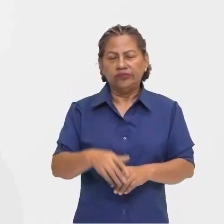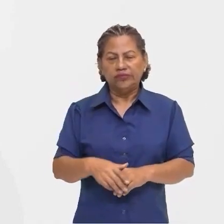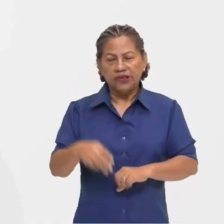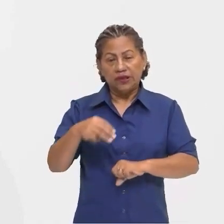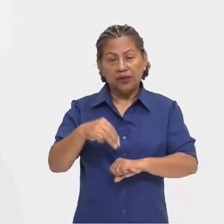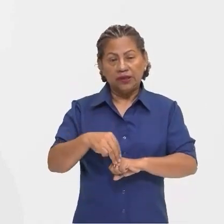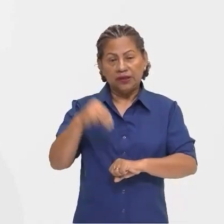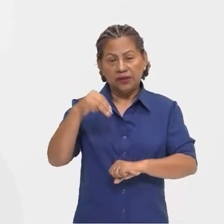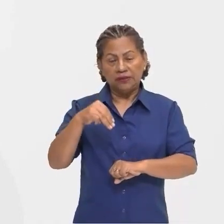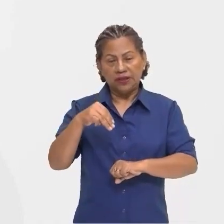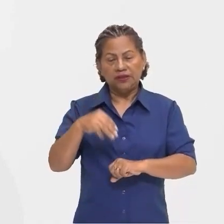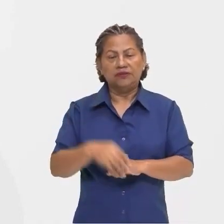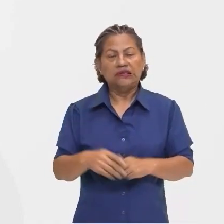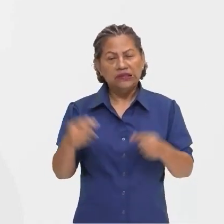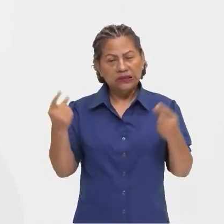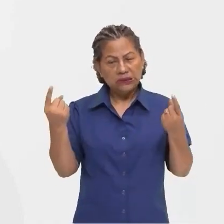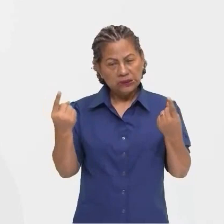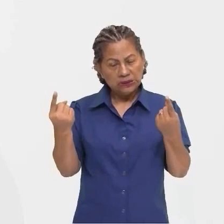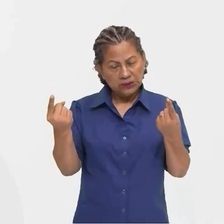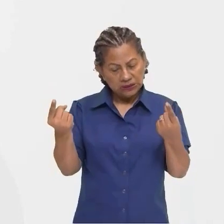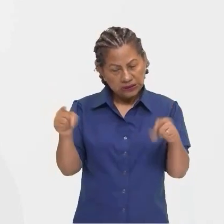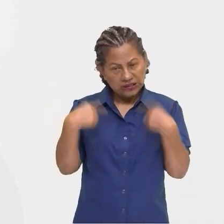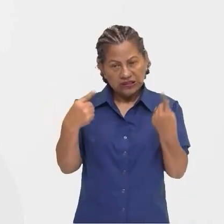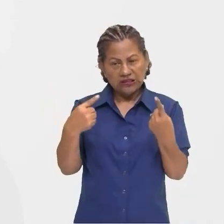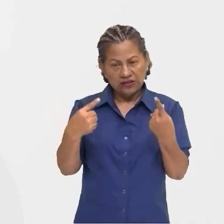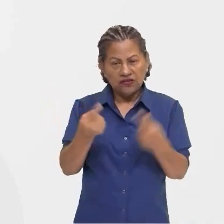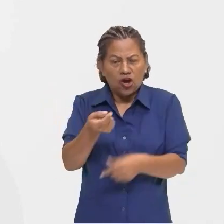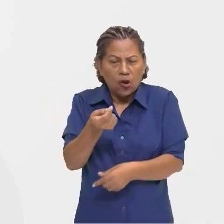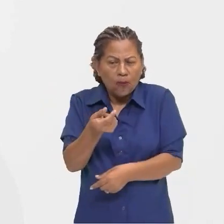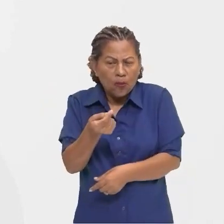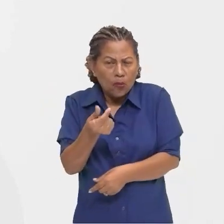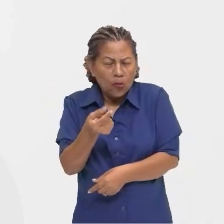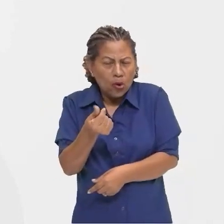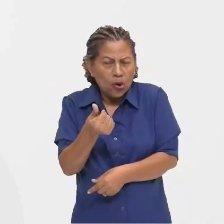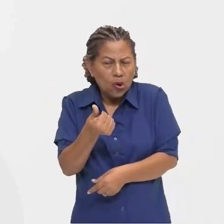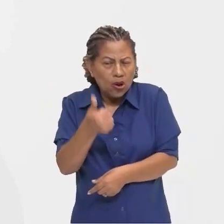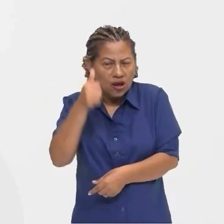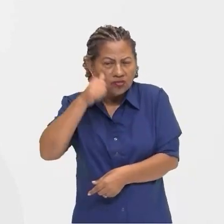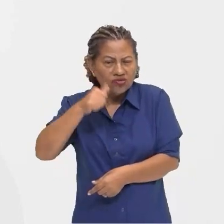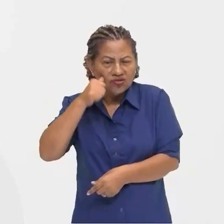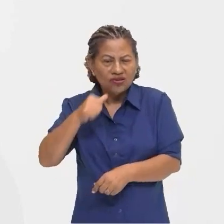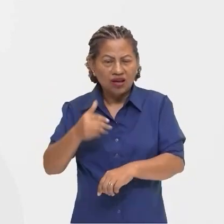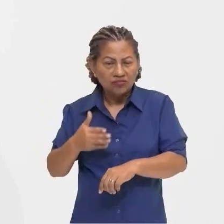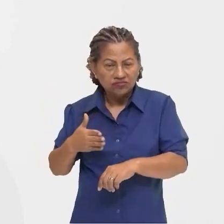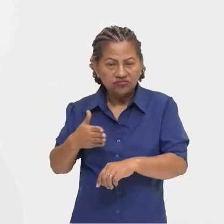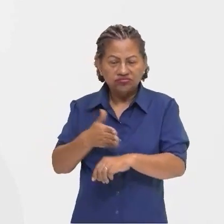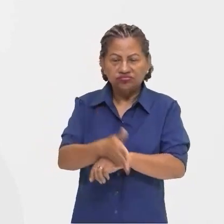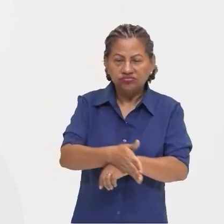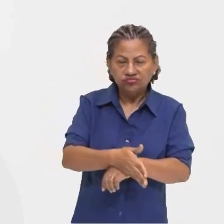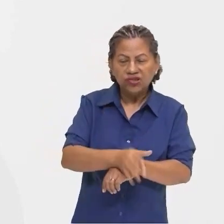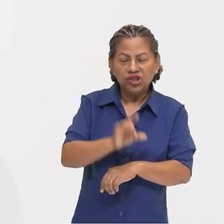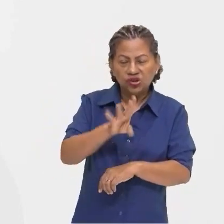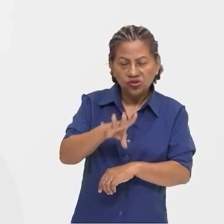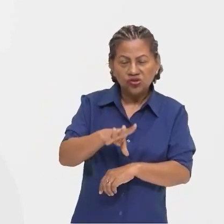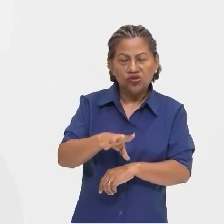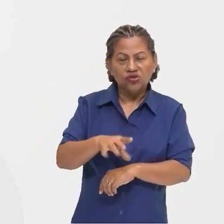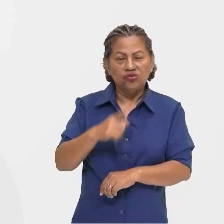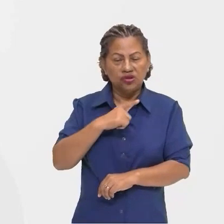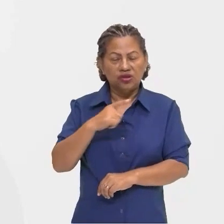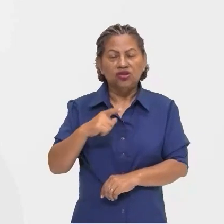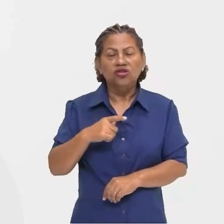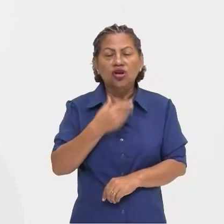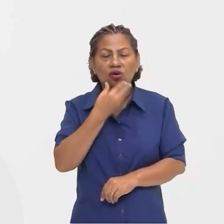Franco. O desafio de ser uma das poucas mulheres a adentrar em um universo marcadamente masculino